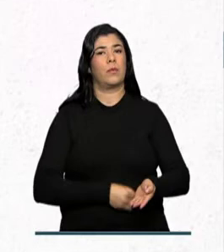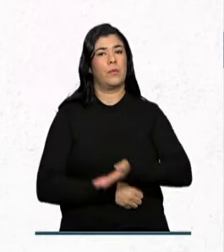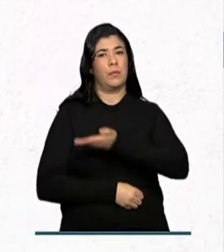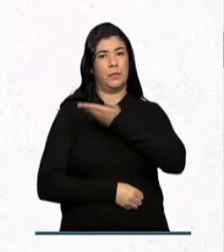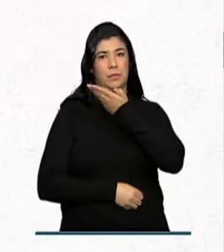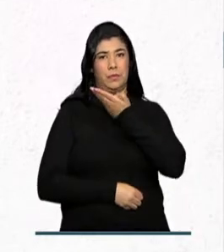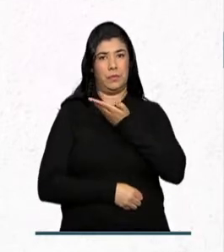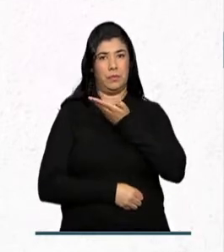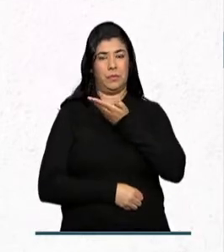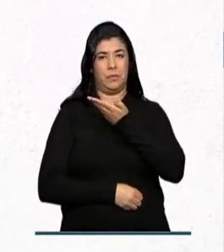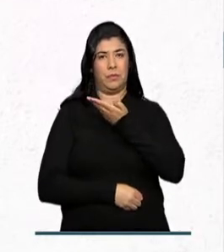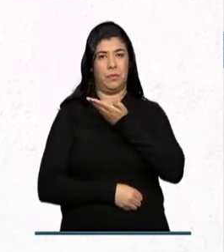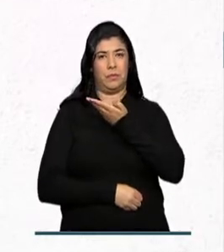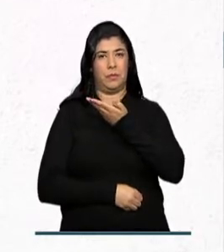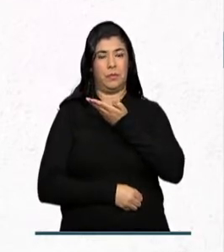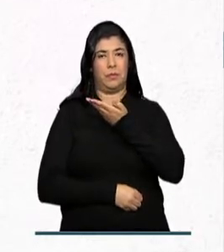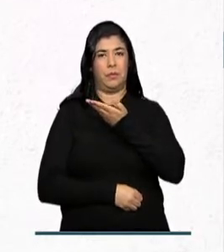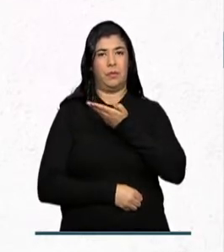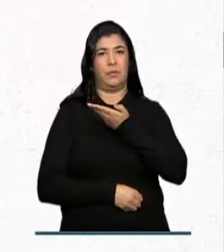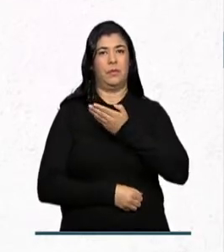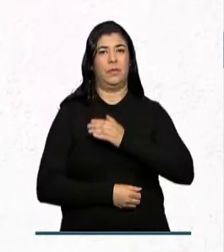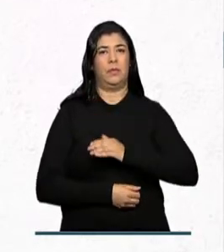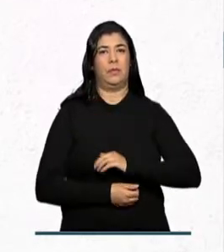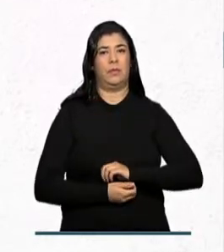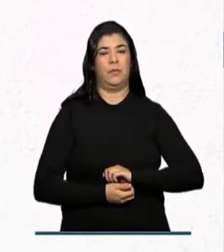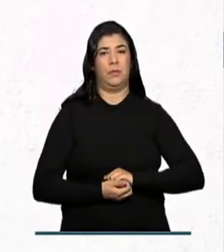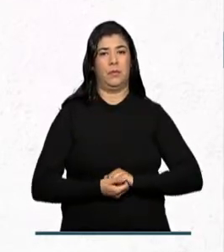mais em receita. Fazenda.gov.br